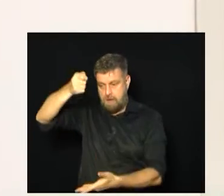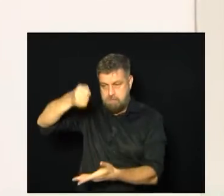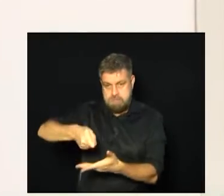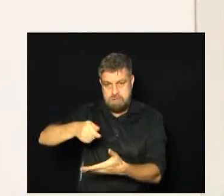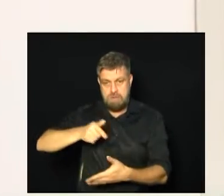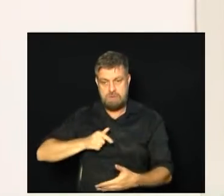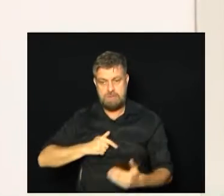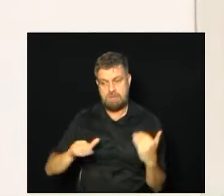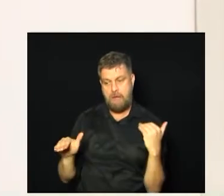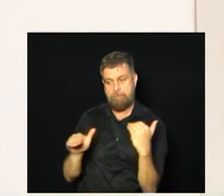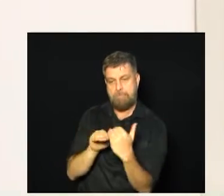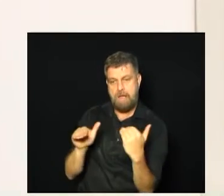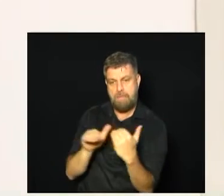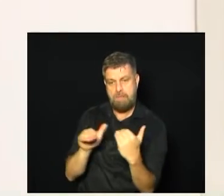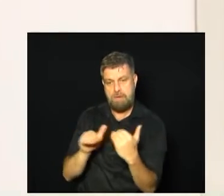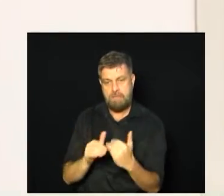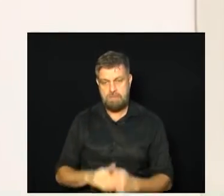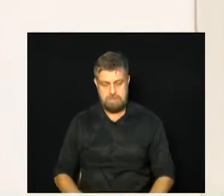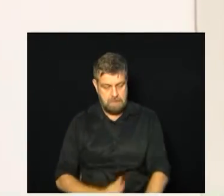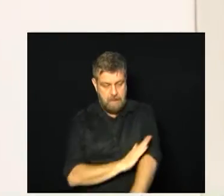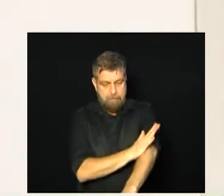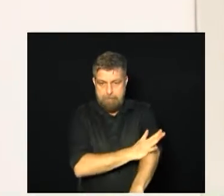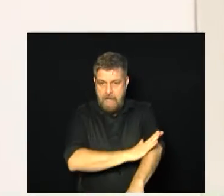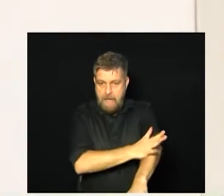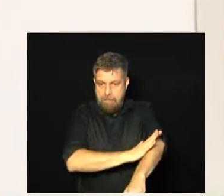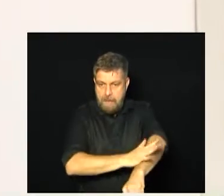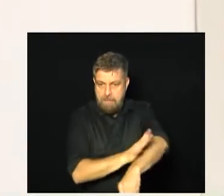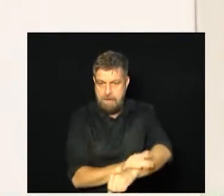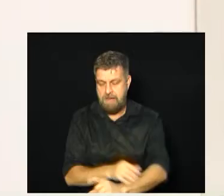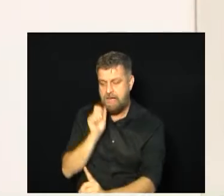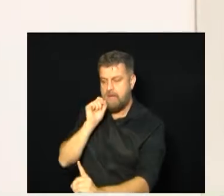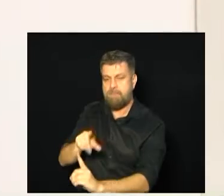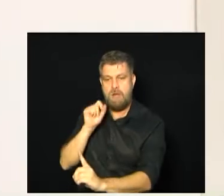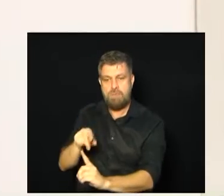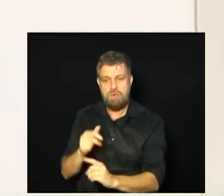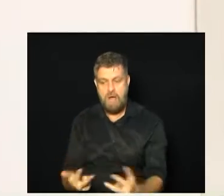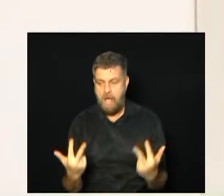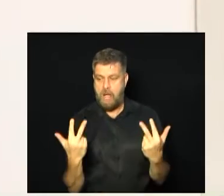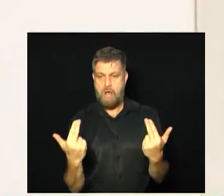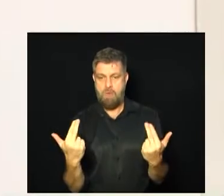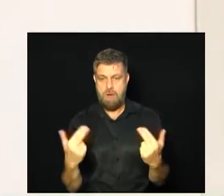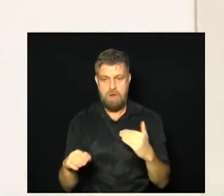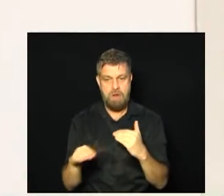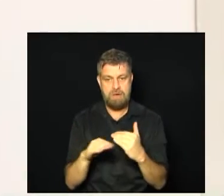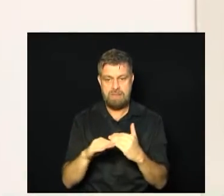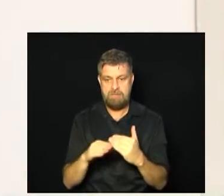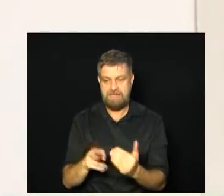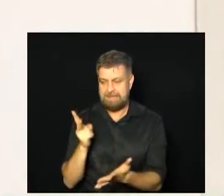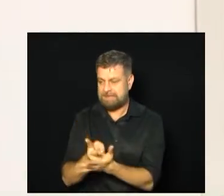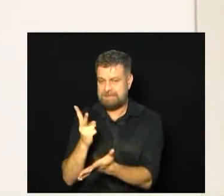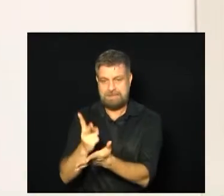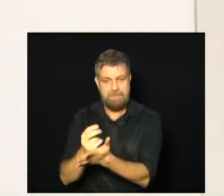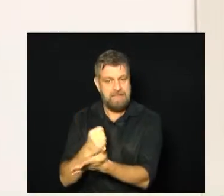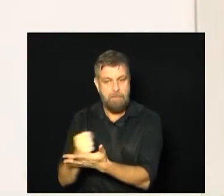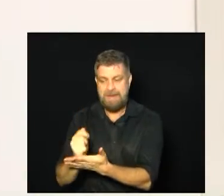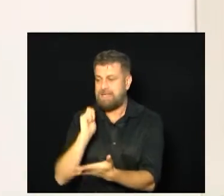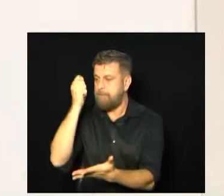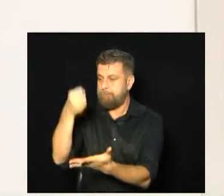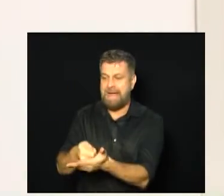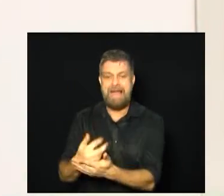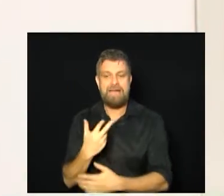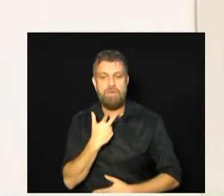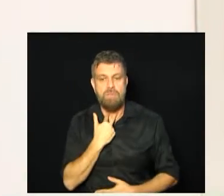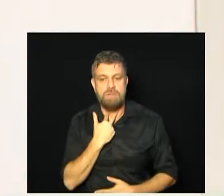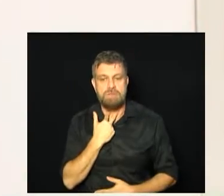pela equiparação entre o crime de injúria e de racismo, tornando também imprescritível e inafiançável.